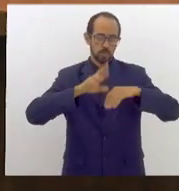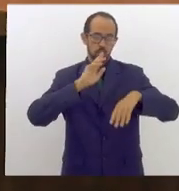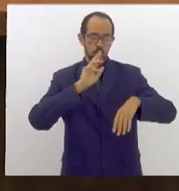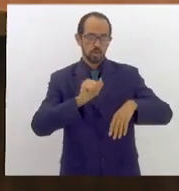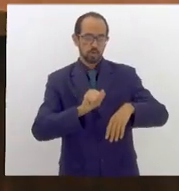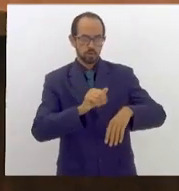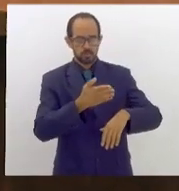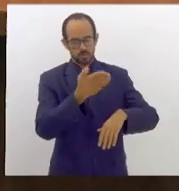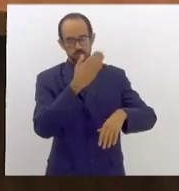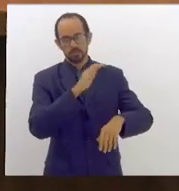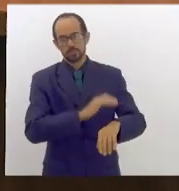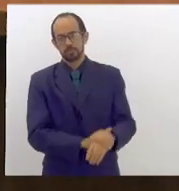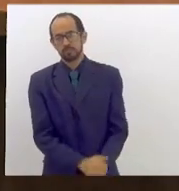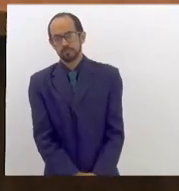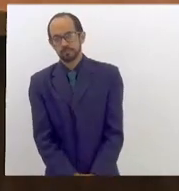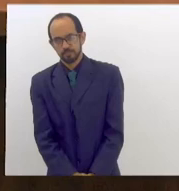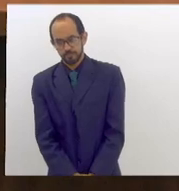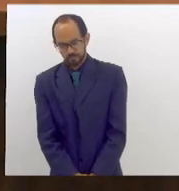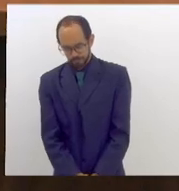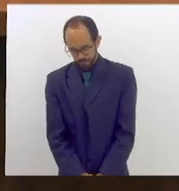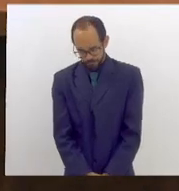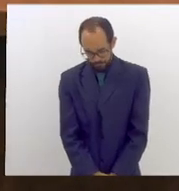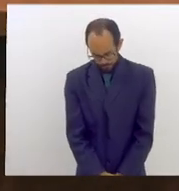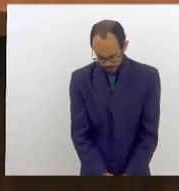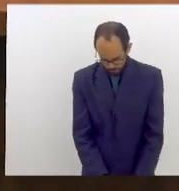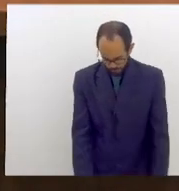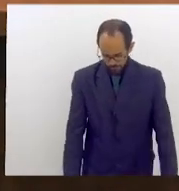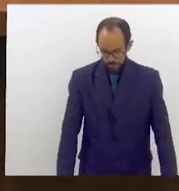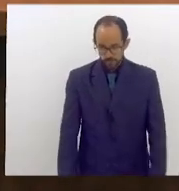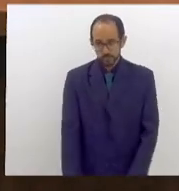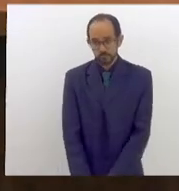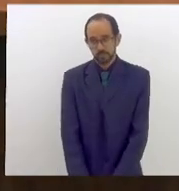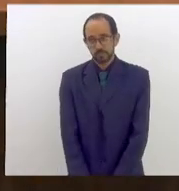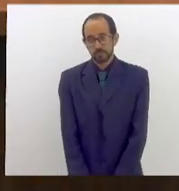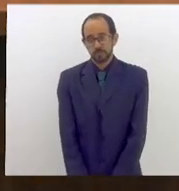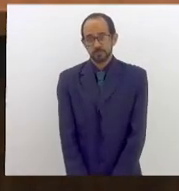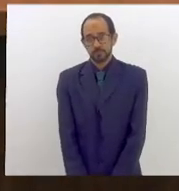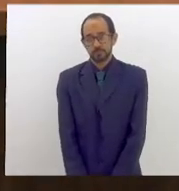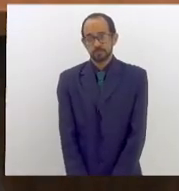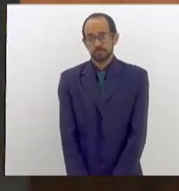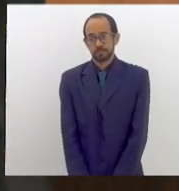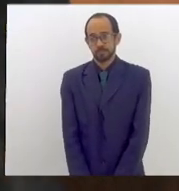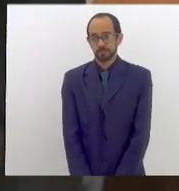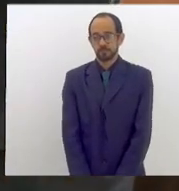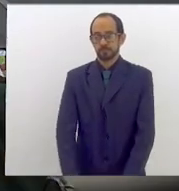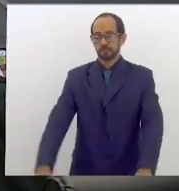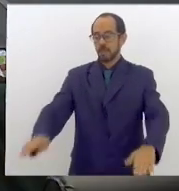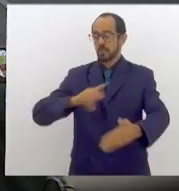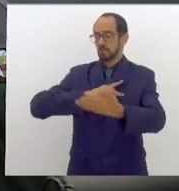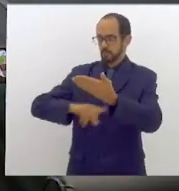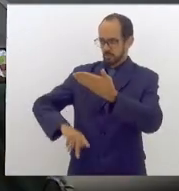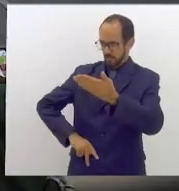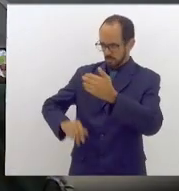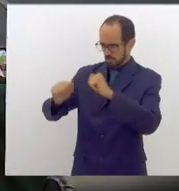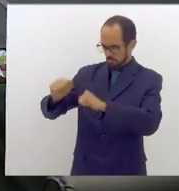deputado Rodrigo Amorim Presidente tem que fazer